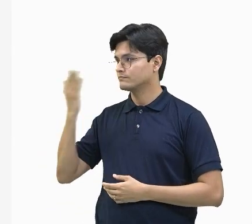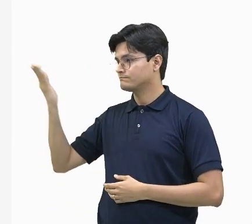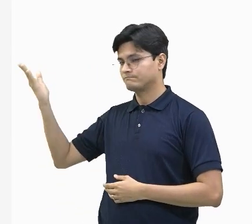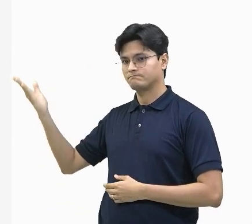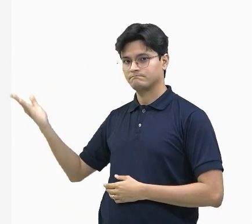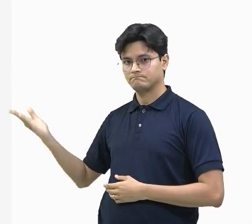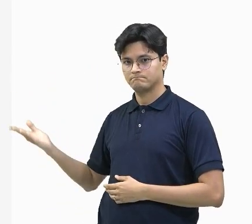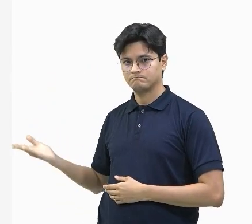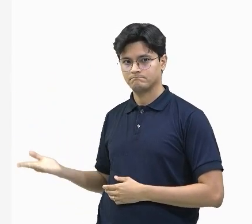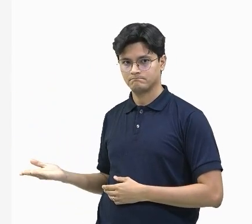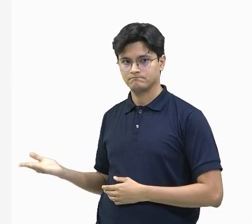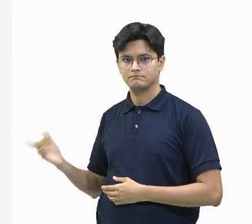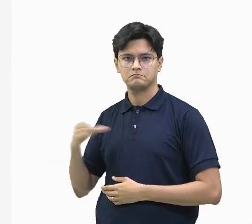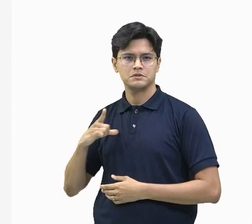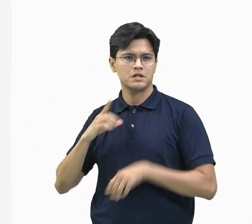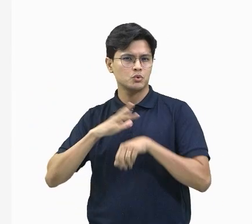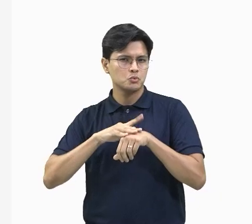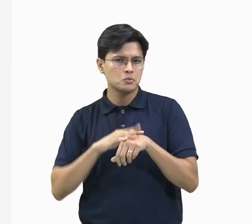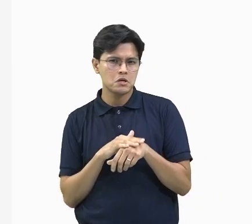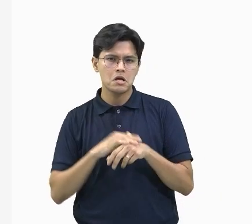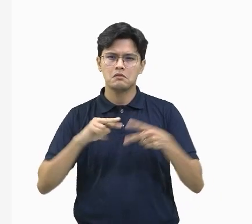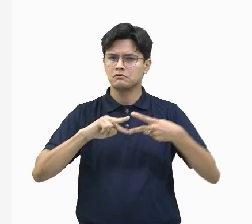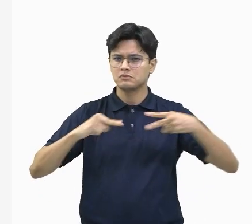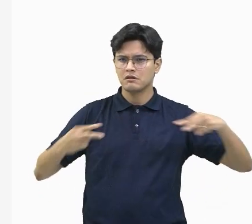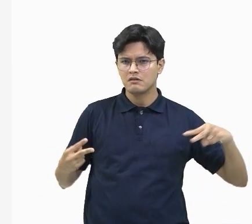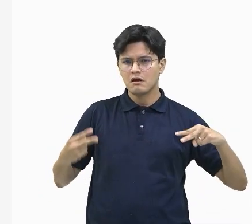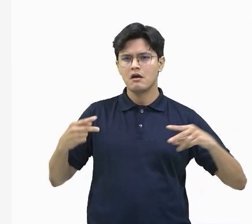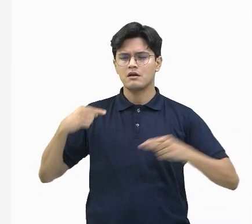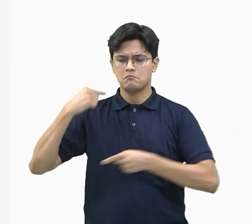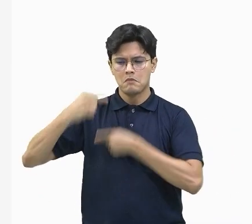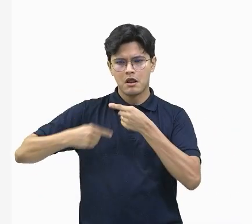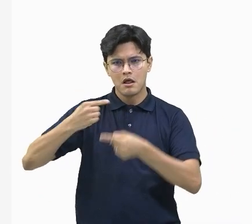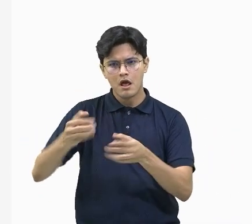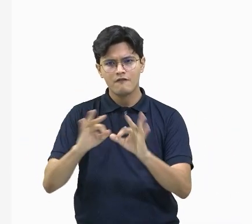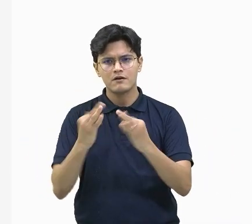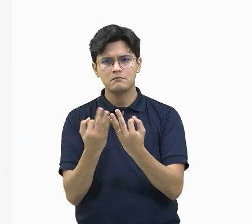anomalias estruturais, doenças genéticas hereditárias, infecções